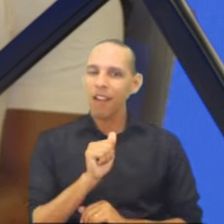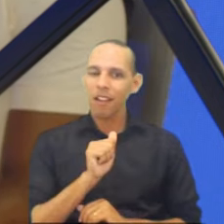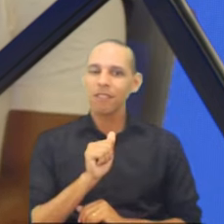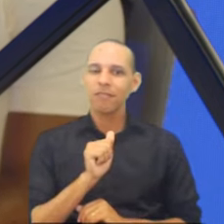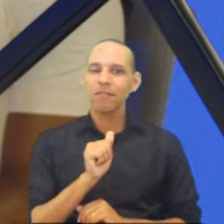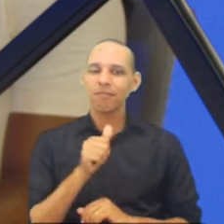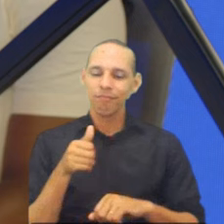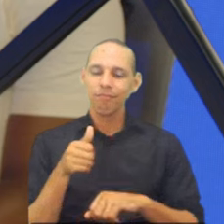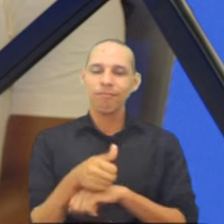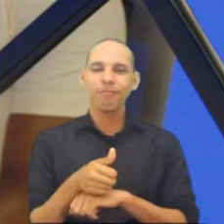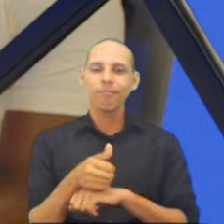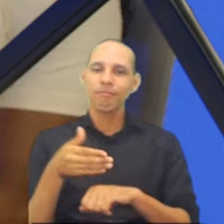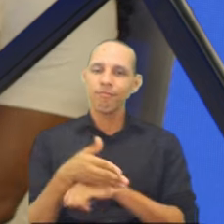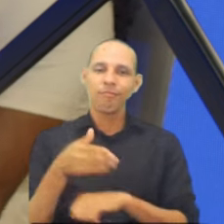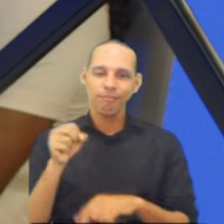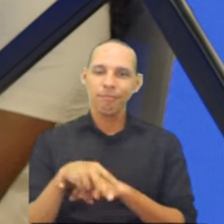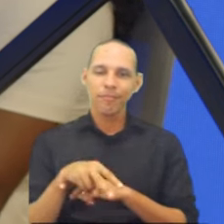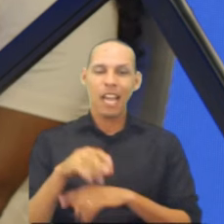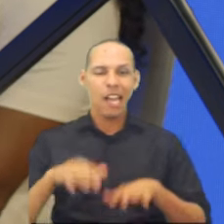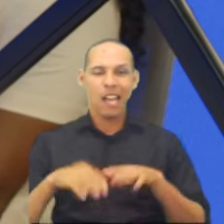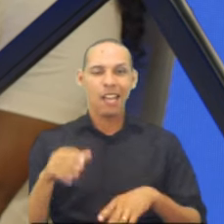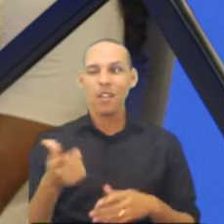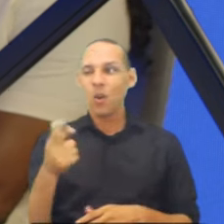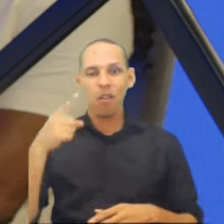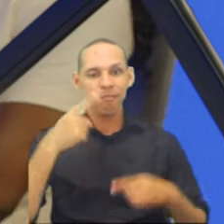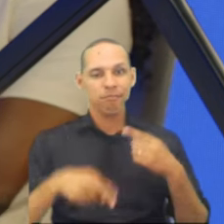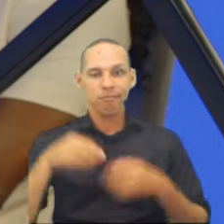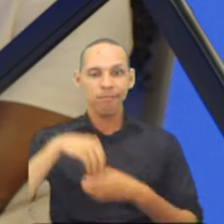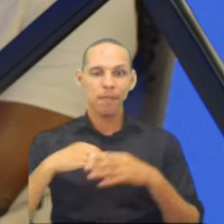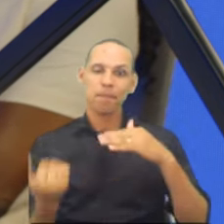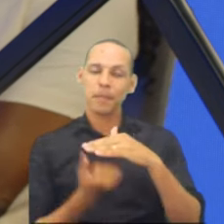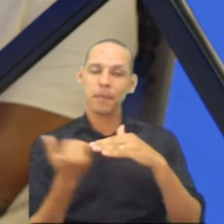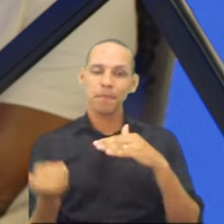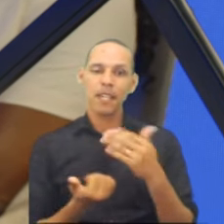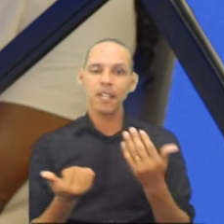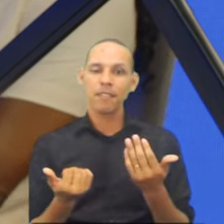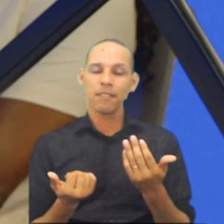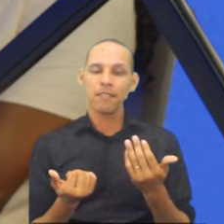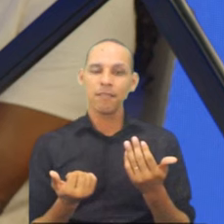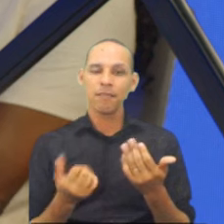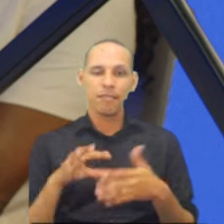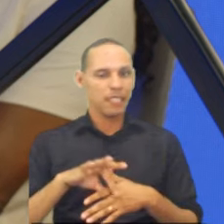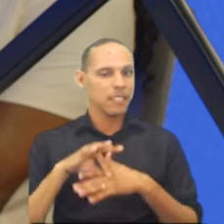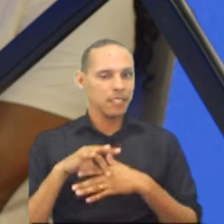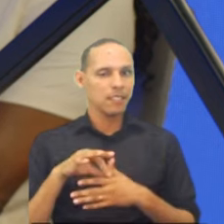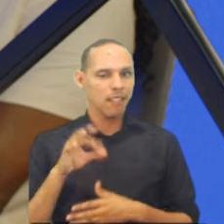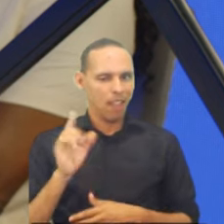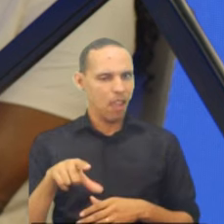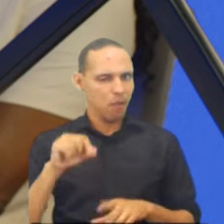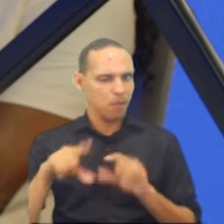mulheres para ocuparem esses espaços que às vezes são negados nas empresas nas grandes corporações